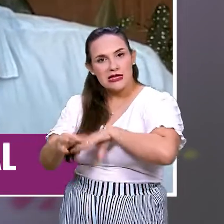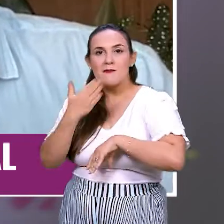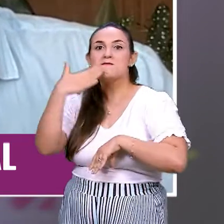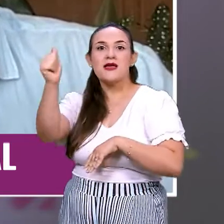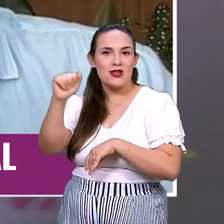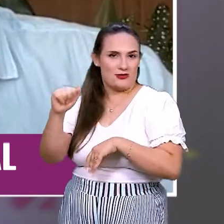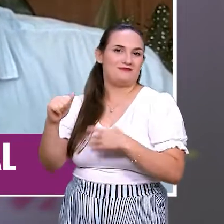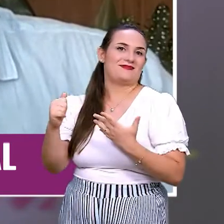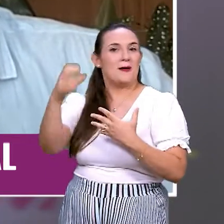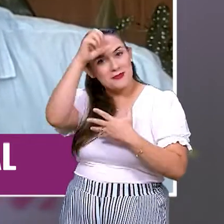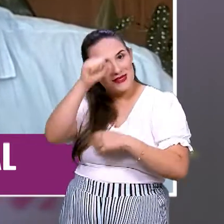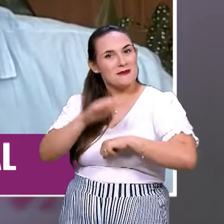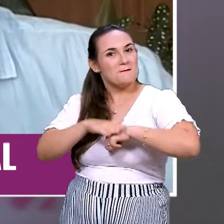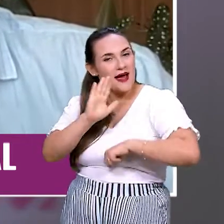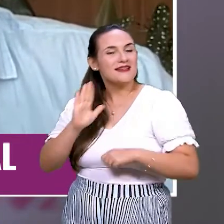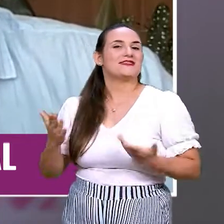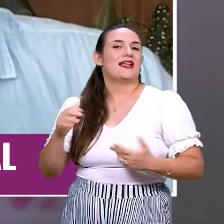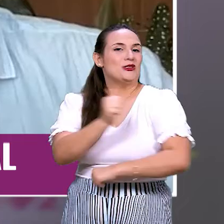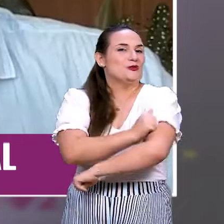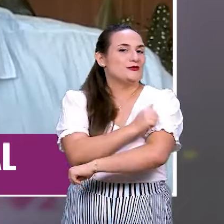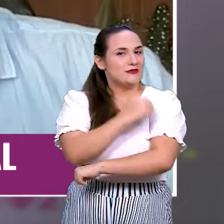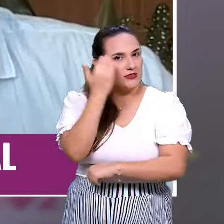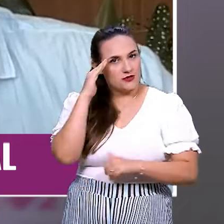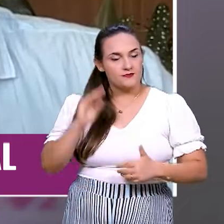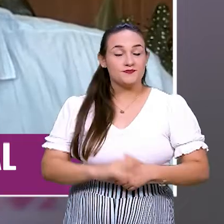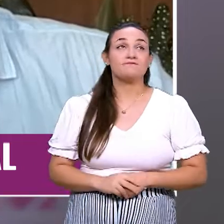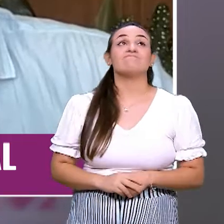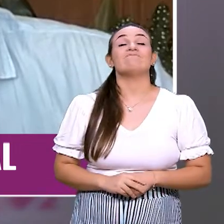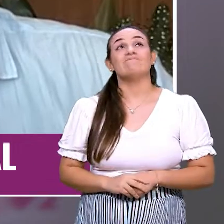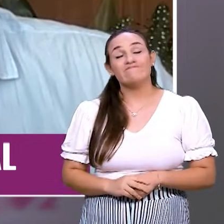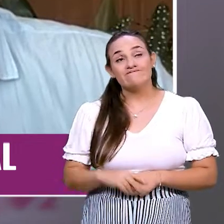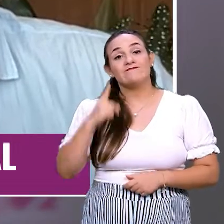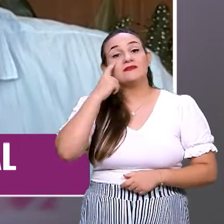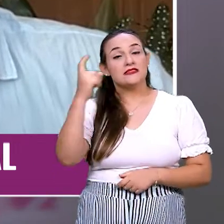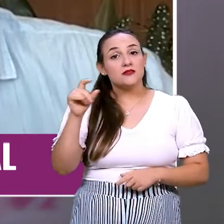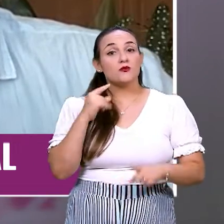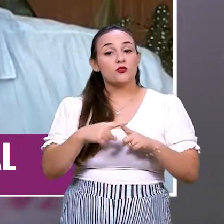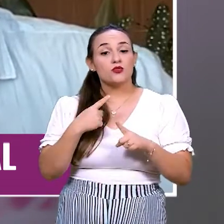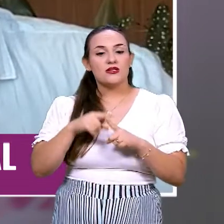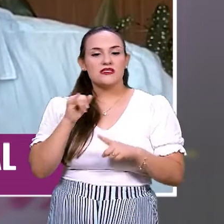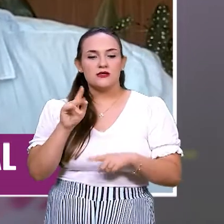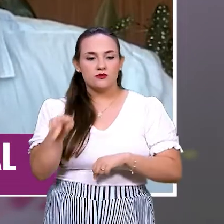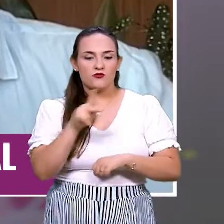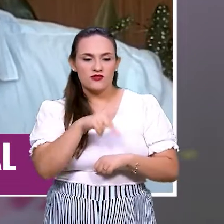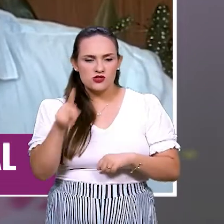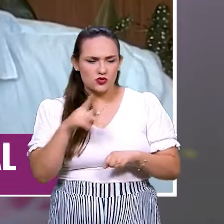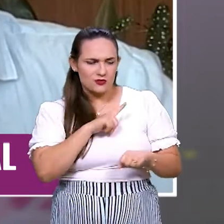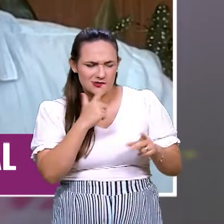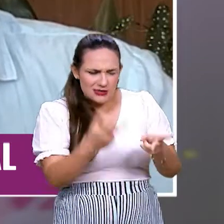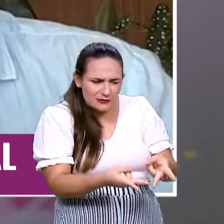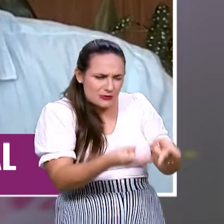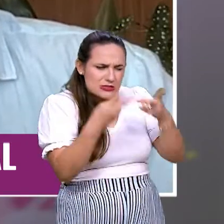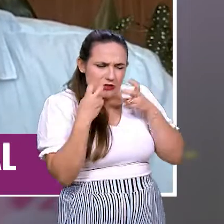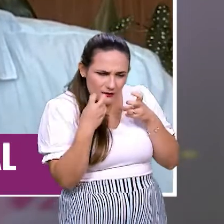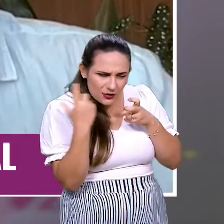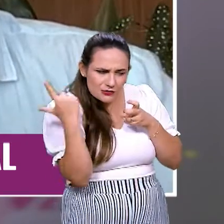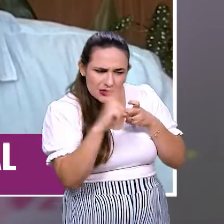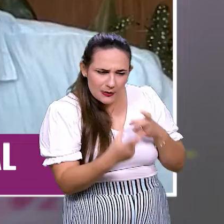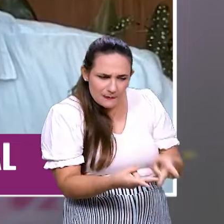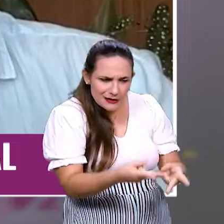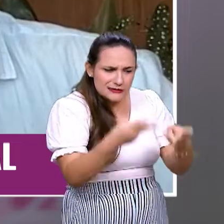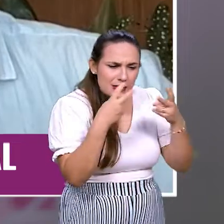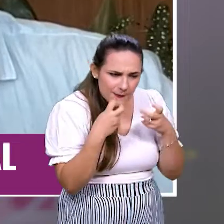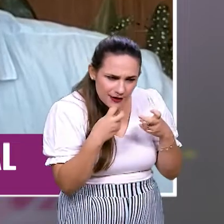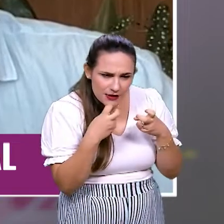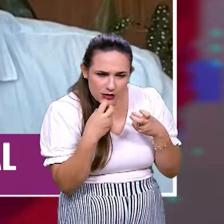E é interessante até destacar um ponto aqui, que quando o professor ele consegue identificar isso no aluno, e uma vez ele sendo